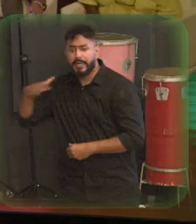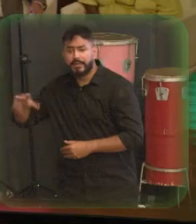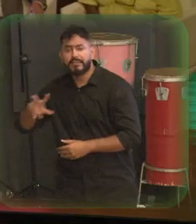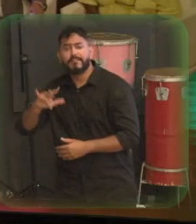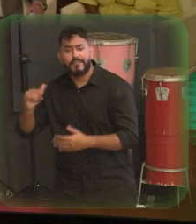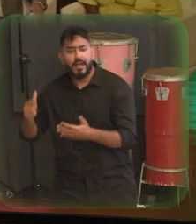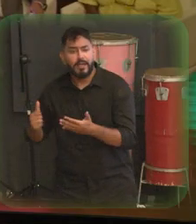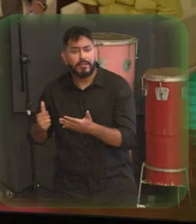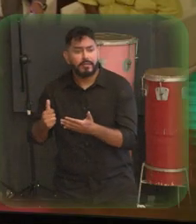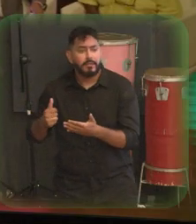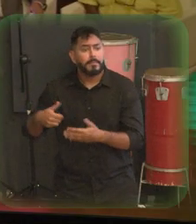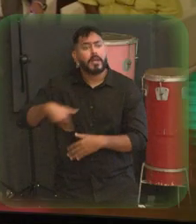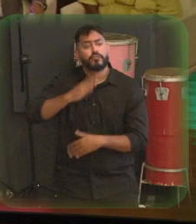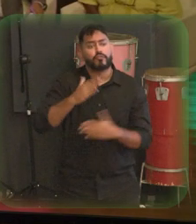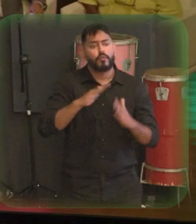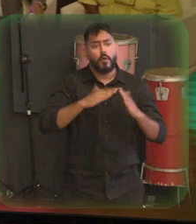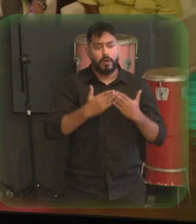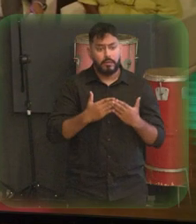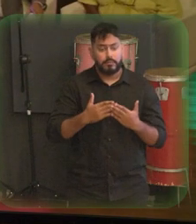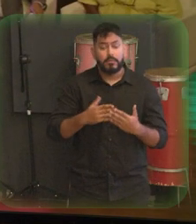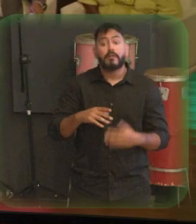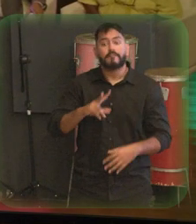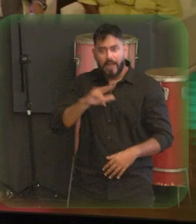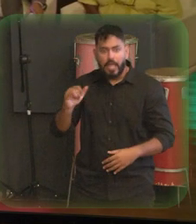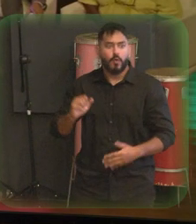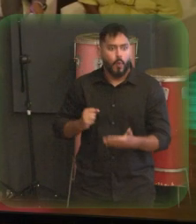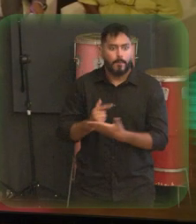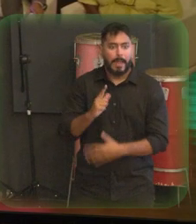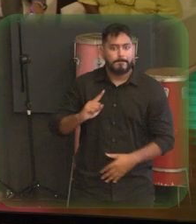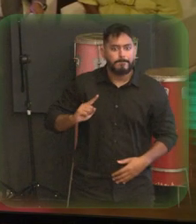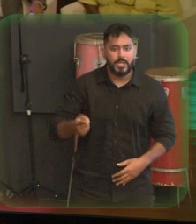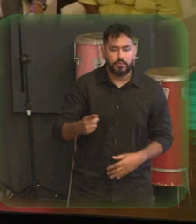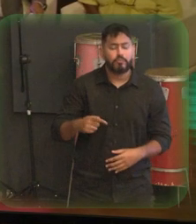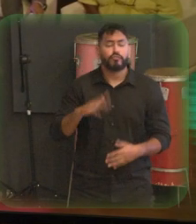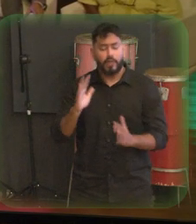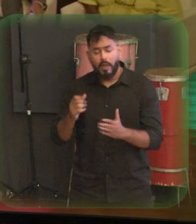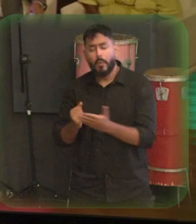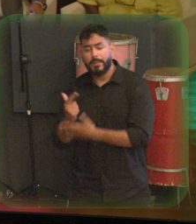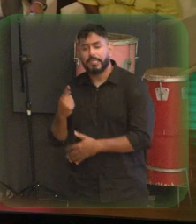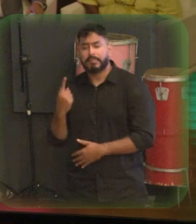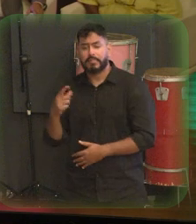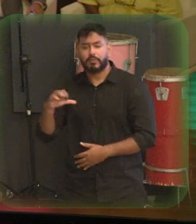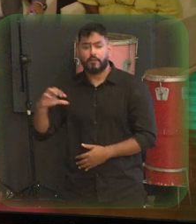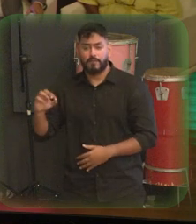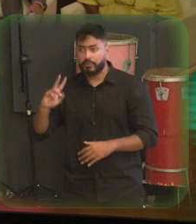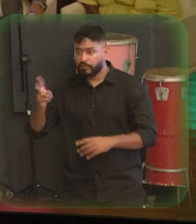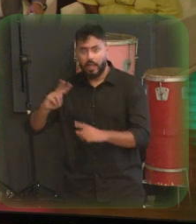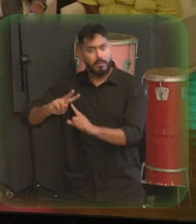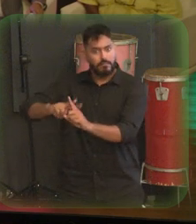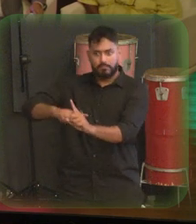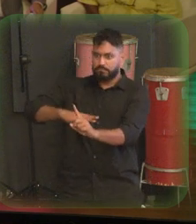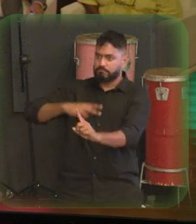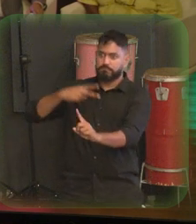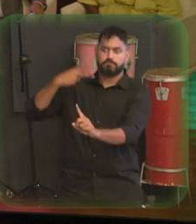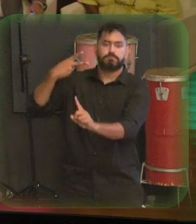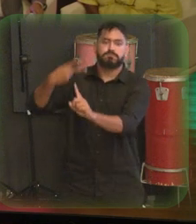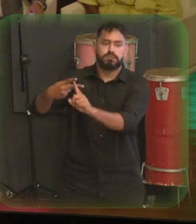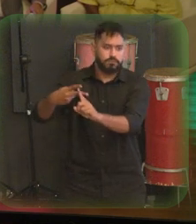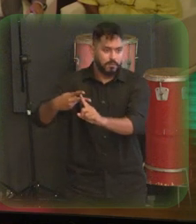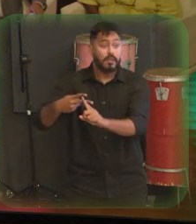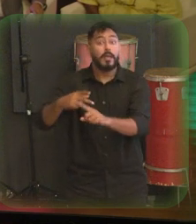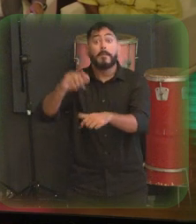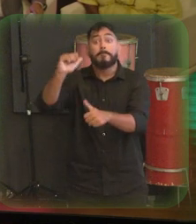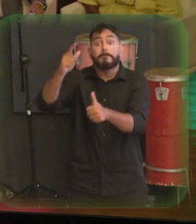eu já comprei 190. E a gente dobrou o valor do transporte escolar. Sabe qual é um dos grandes focos que a gente entregou primeiro? Para a comunidade escolar